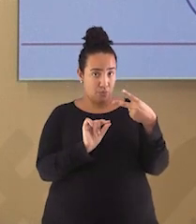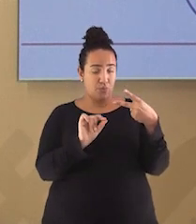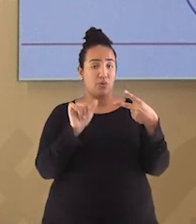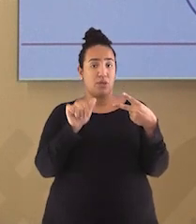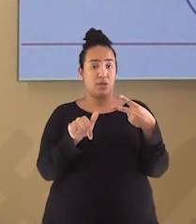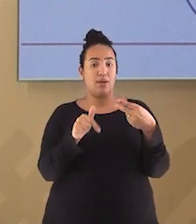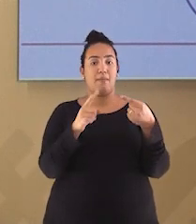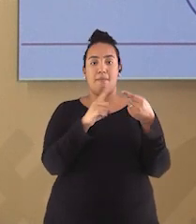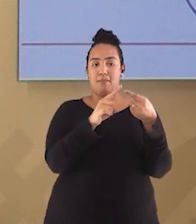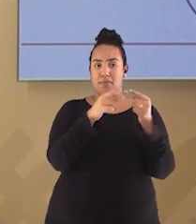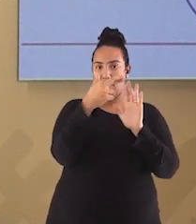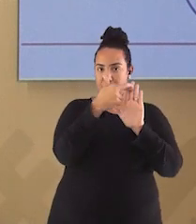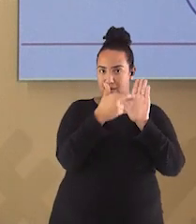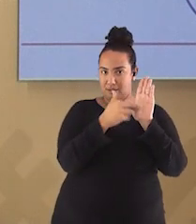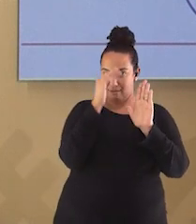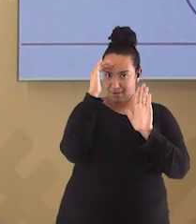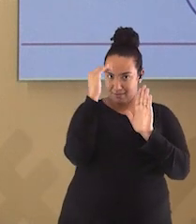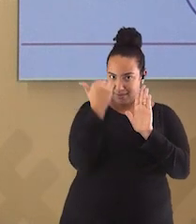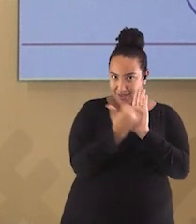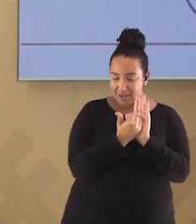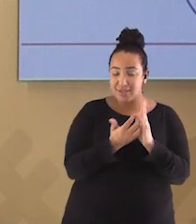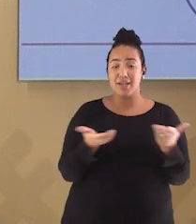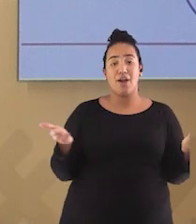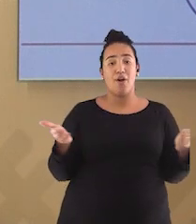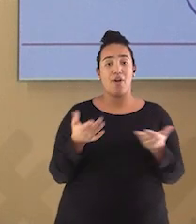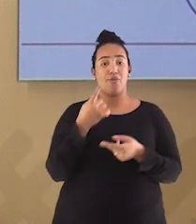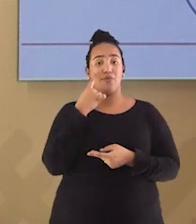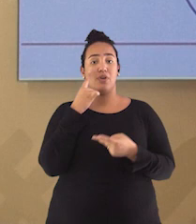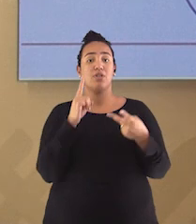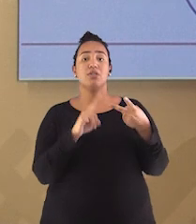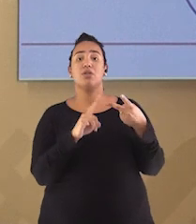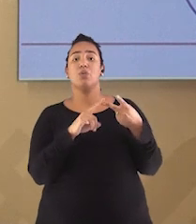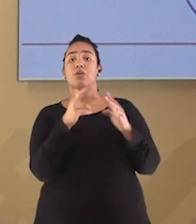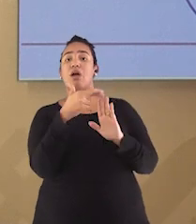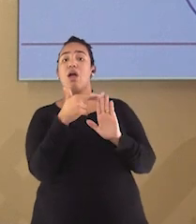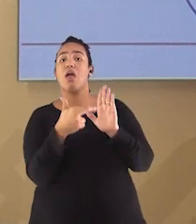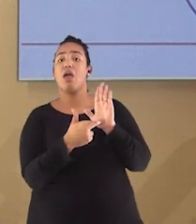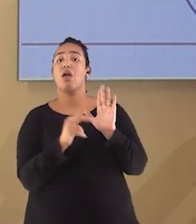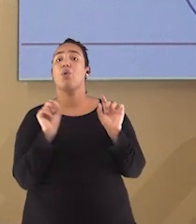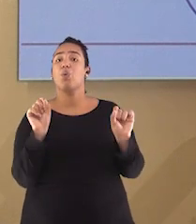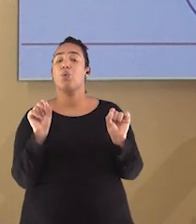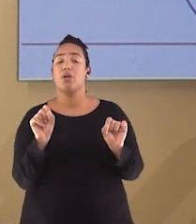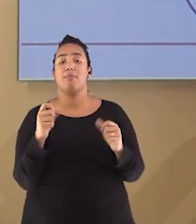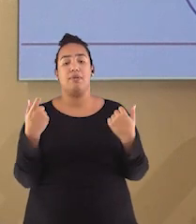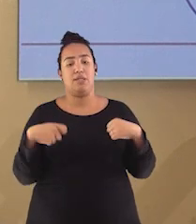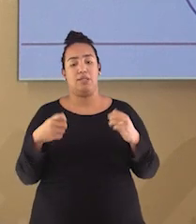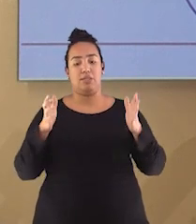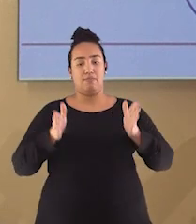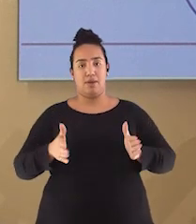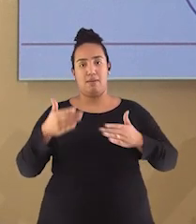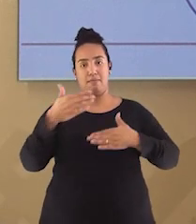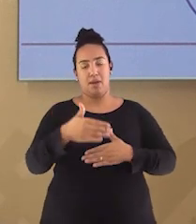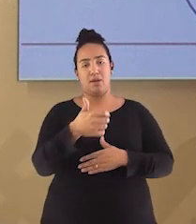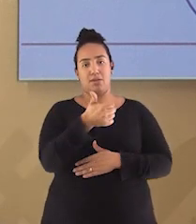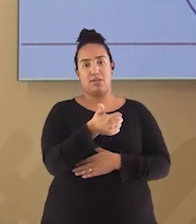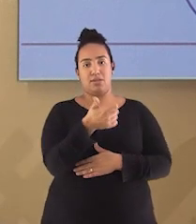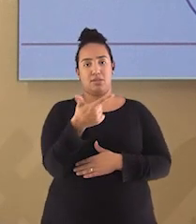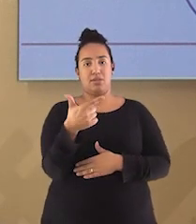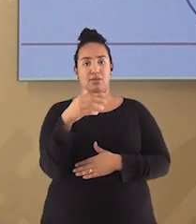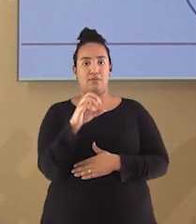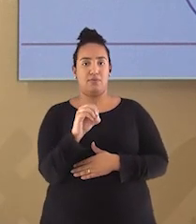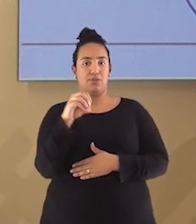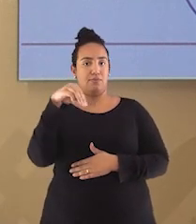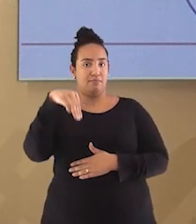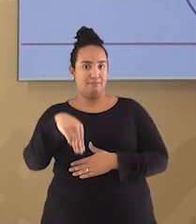a primeira condição vamos conferir qual atende a segunda que é o que o terreno deve ter a medida do seu